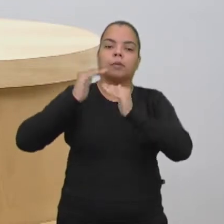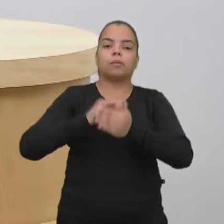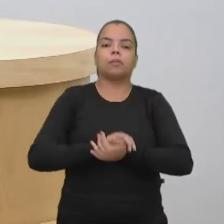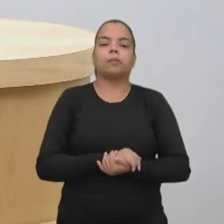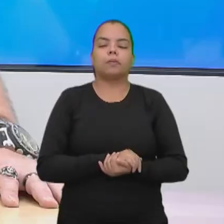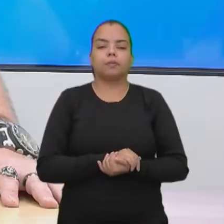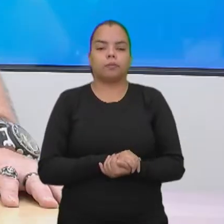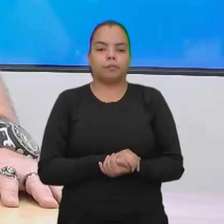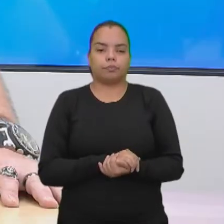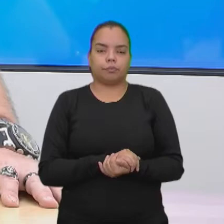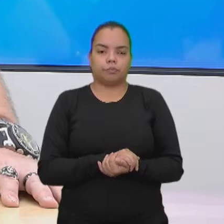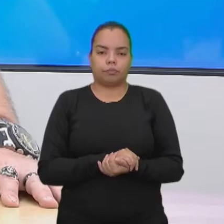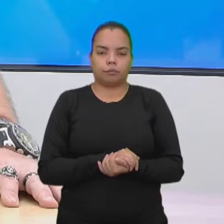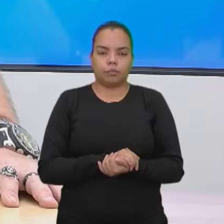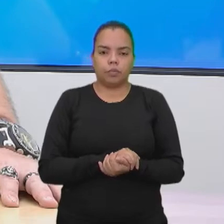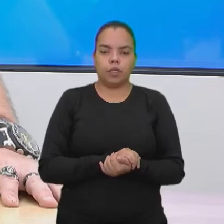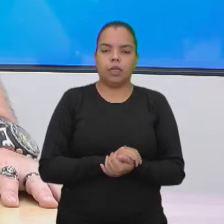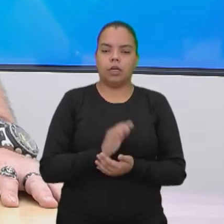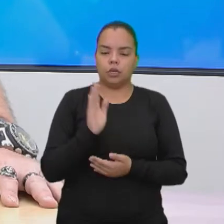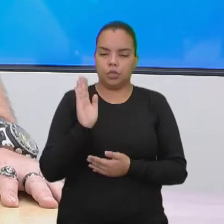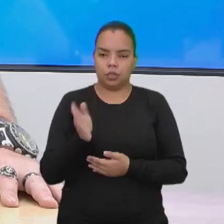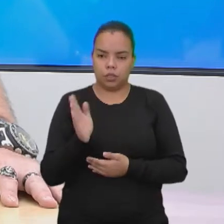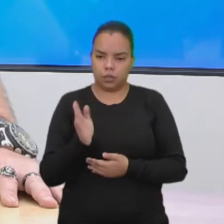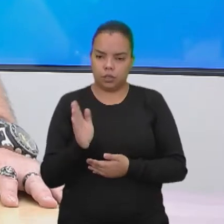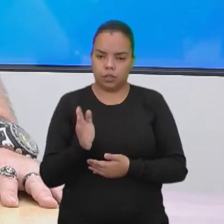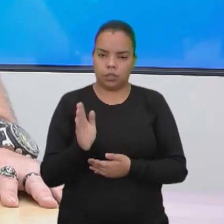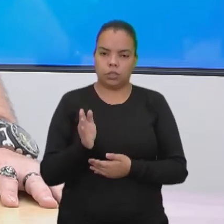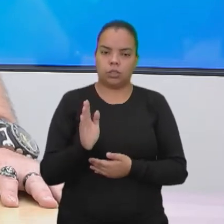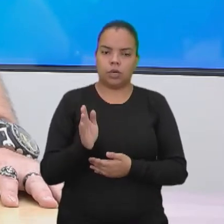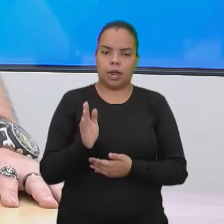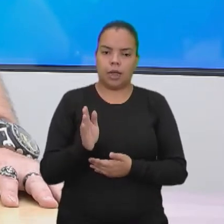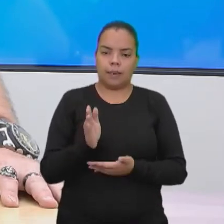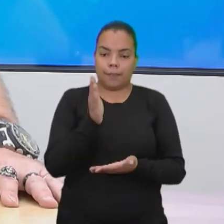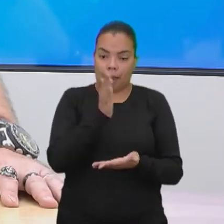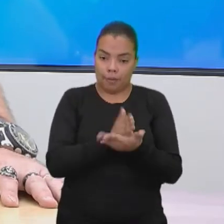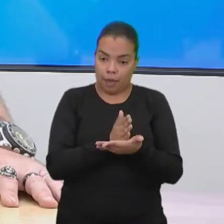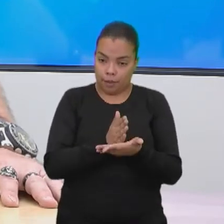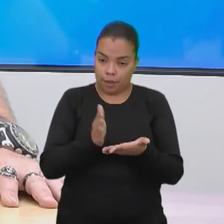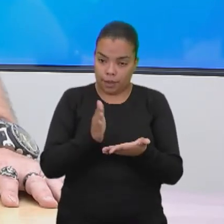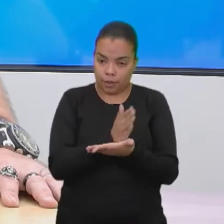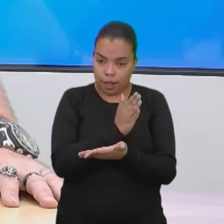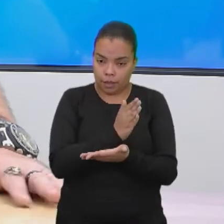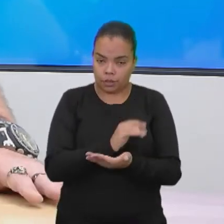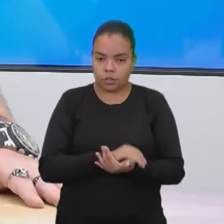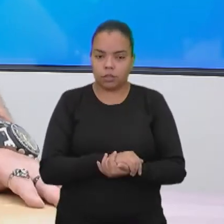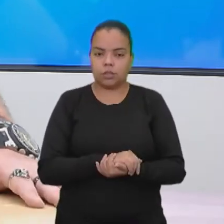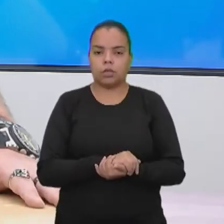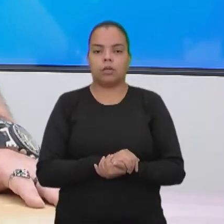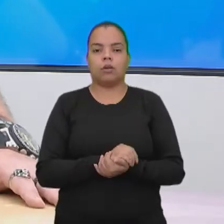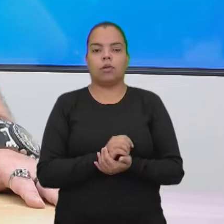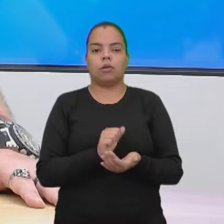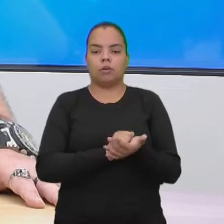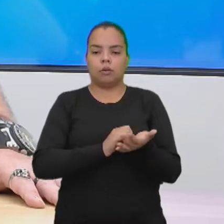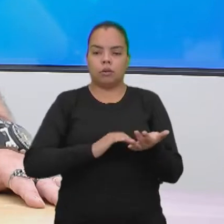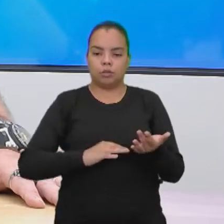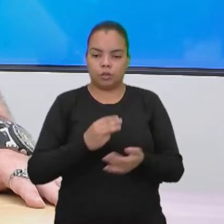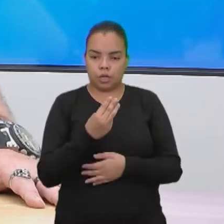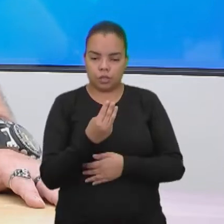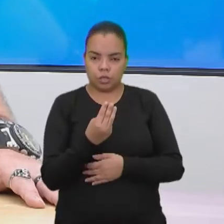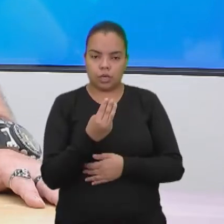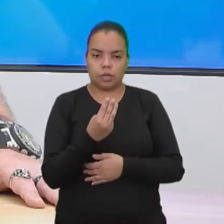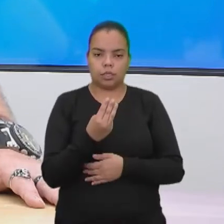aí já chegando aí na metade das atividades aí deste componente 3, né? Falando sobre